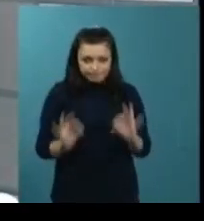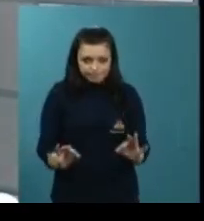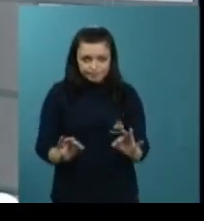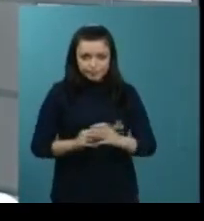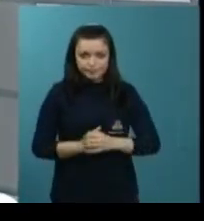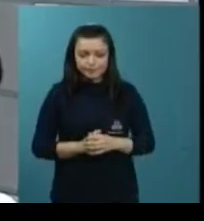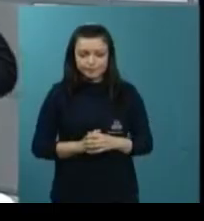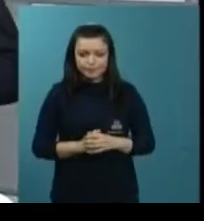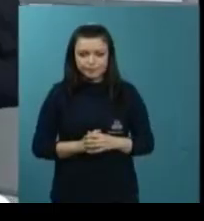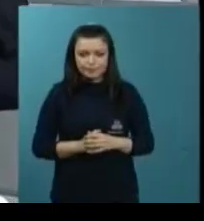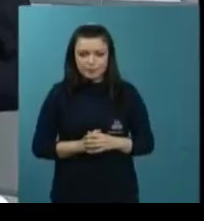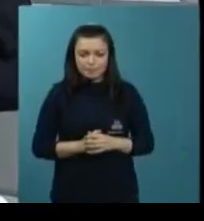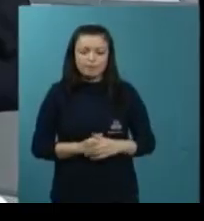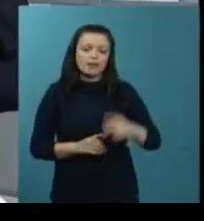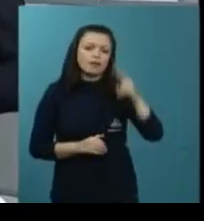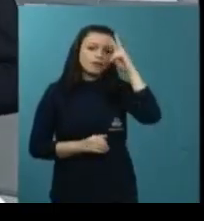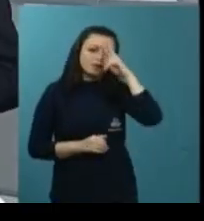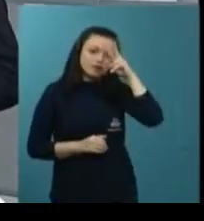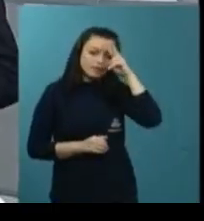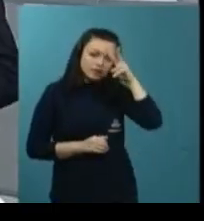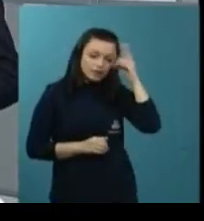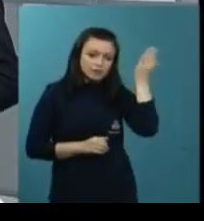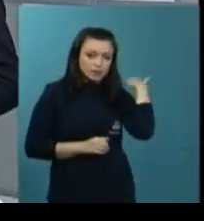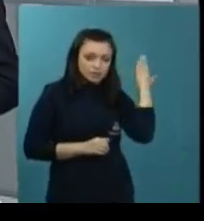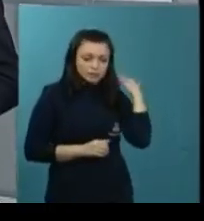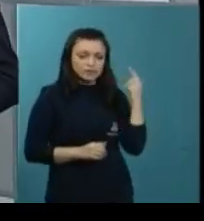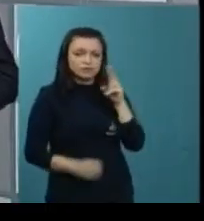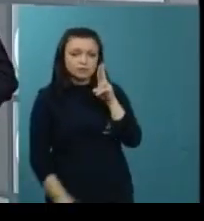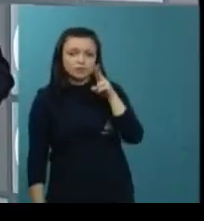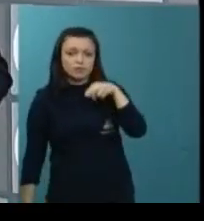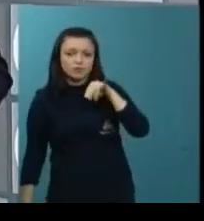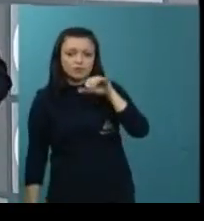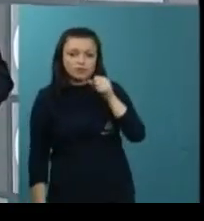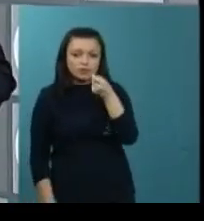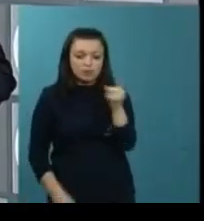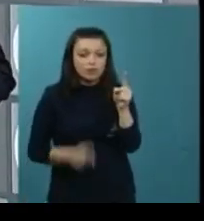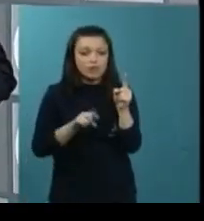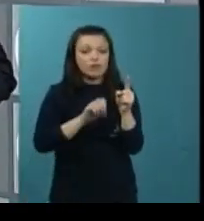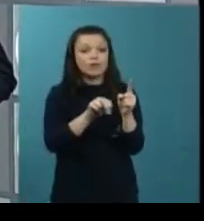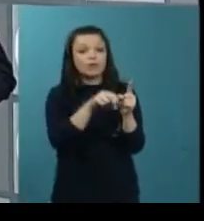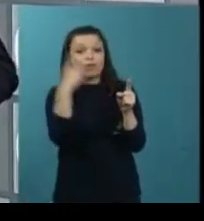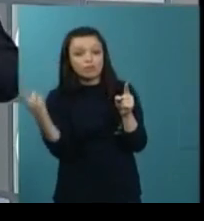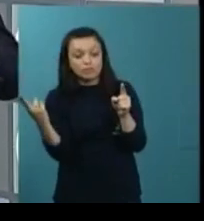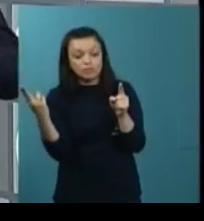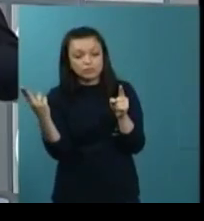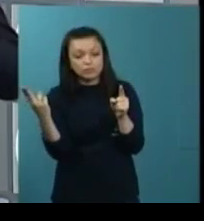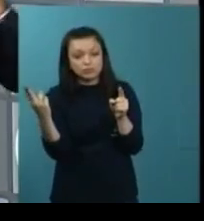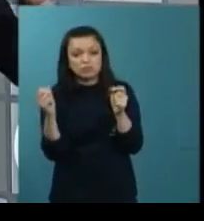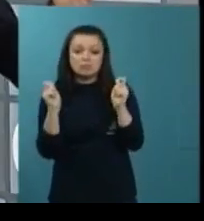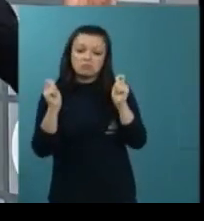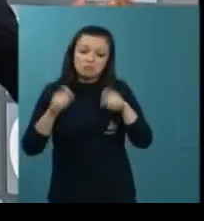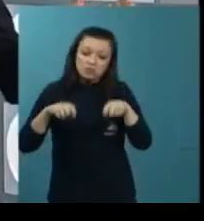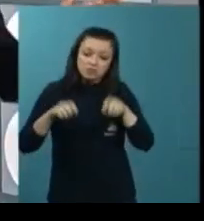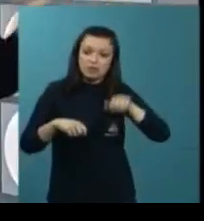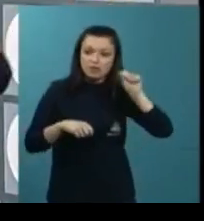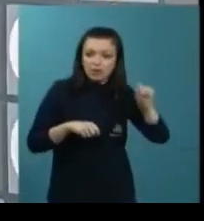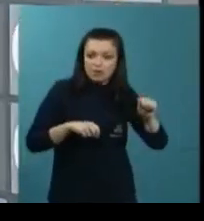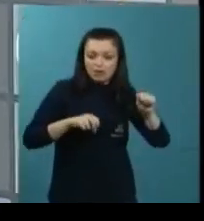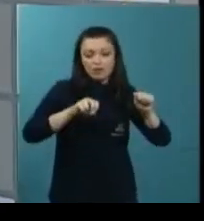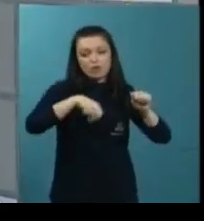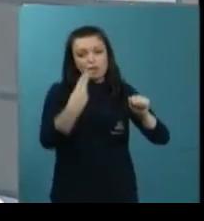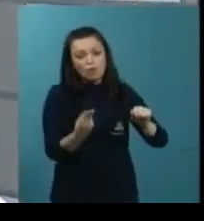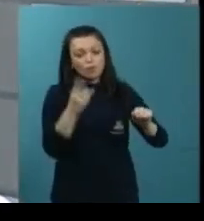Perfeito? Recordando que lá na união, nós líamos ou. Um elemento poderia pertencer